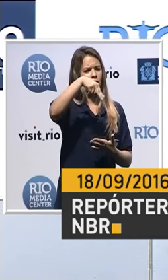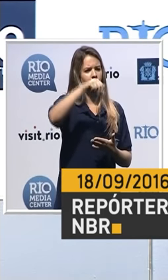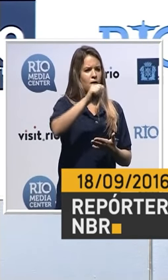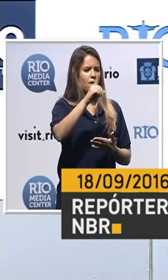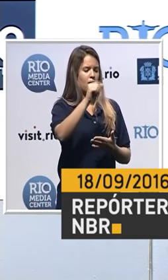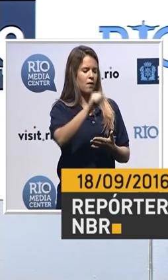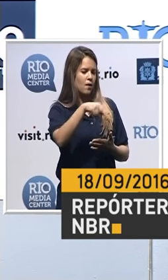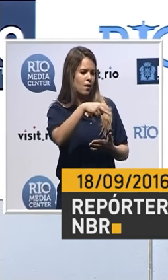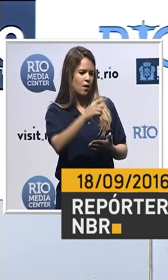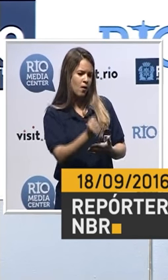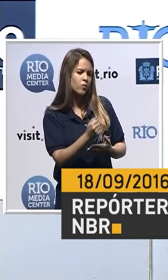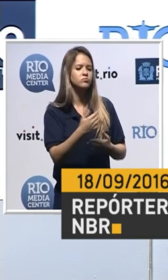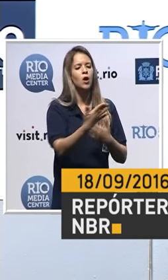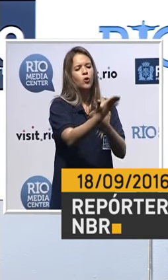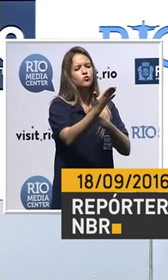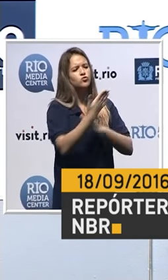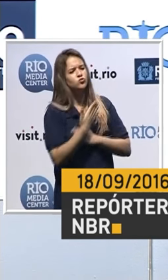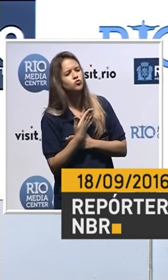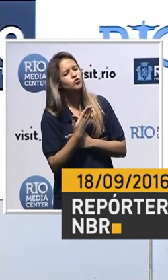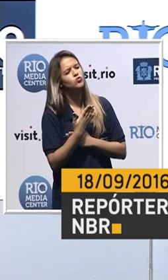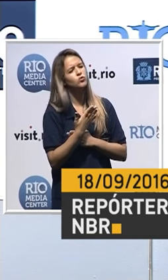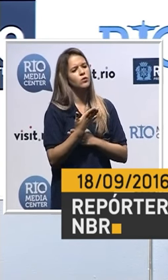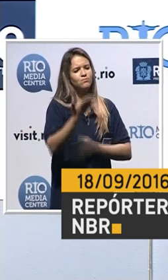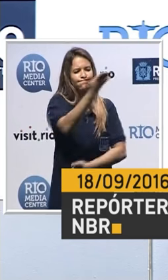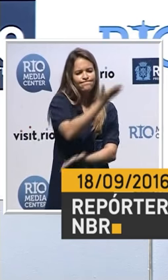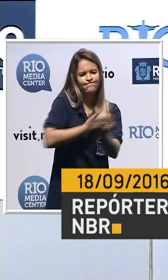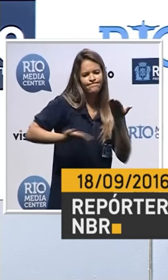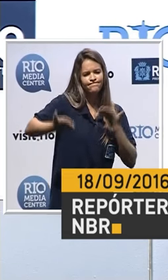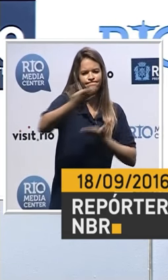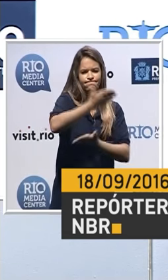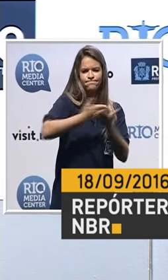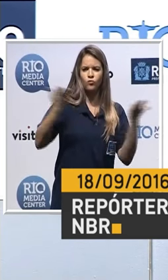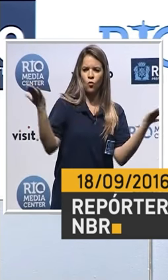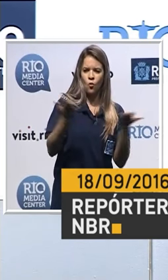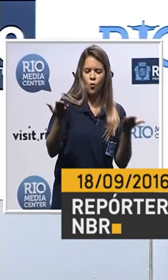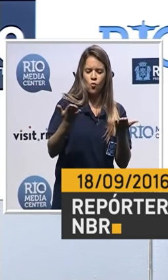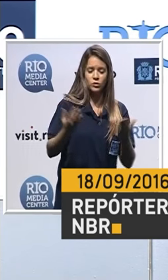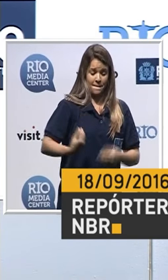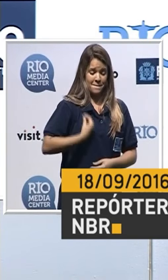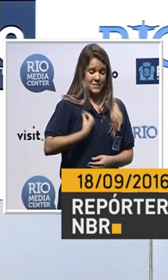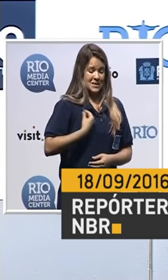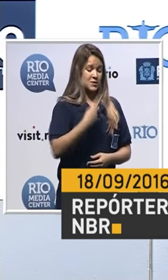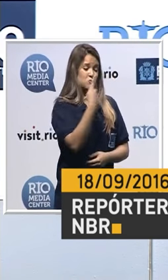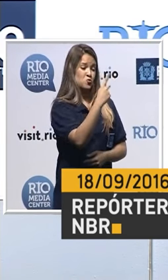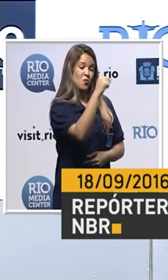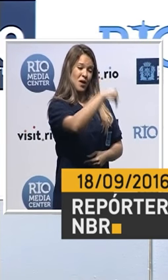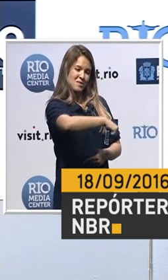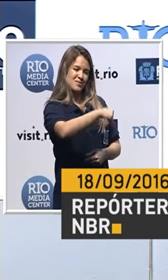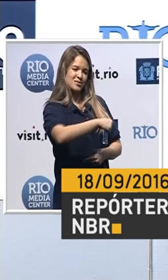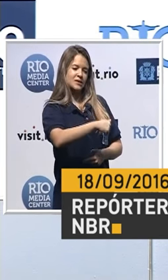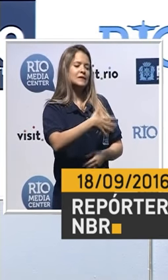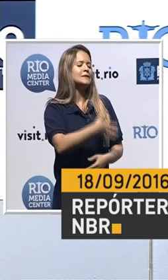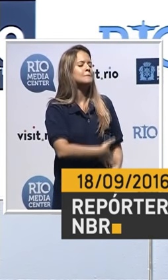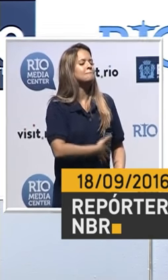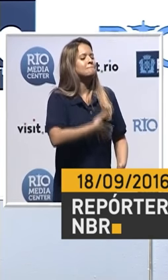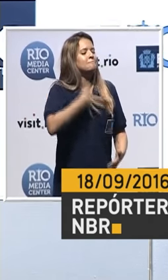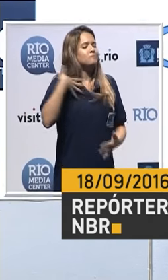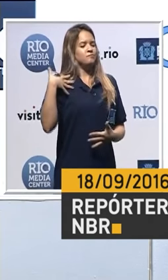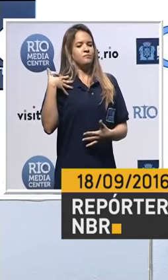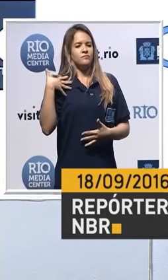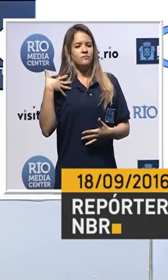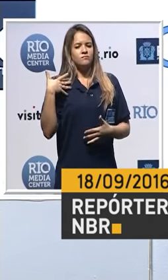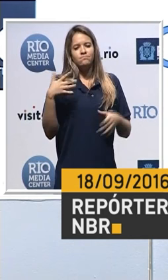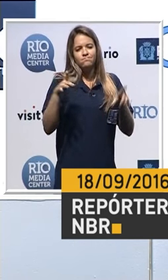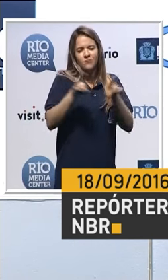e colaboração no nosso trabalho de hoje. E a sua presença muito nos honra e muito nos